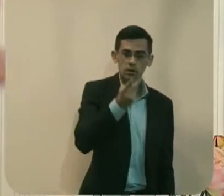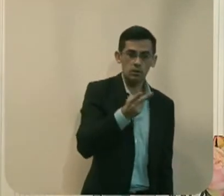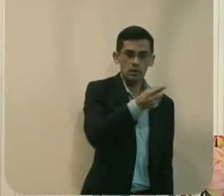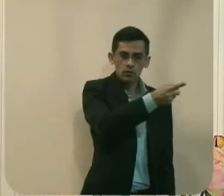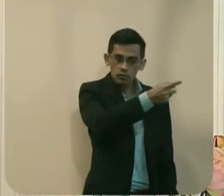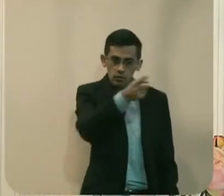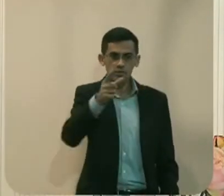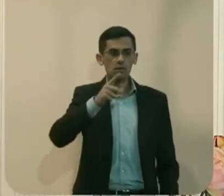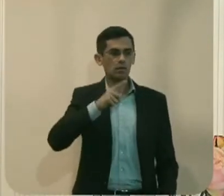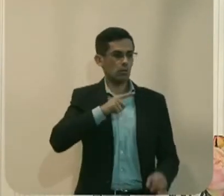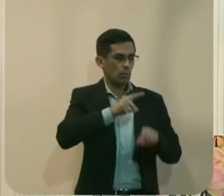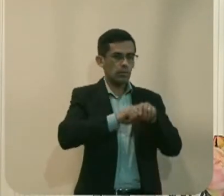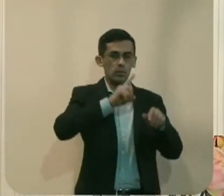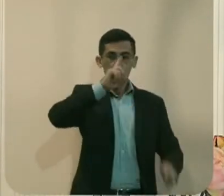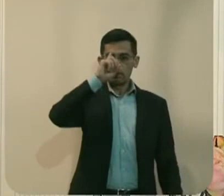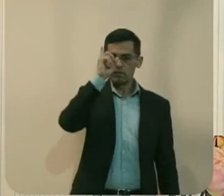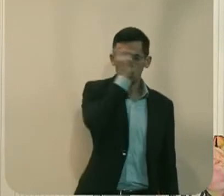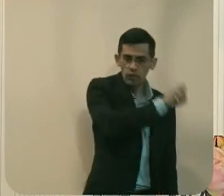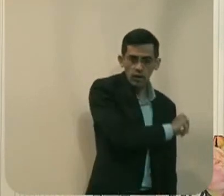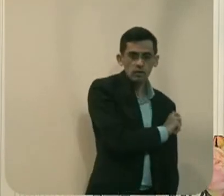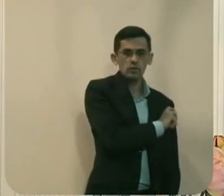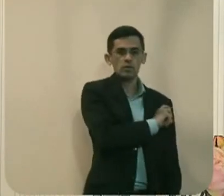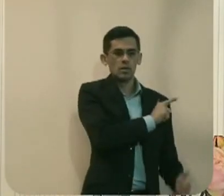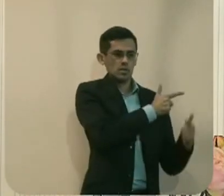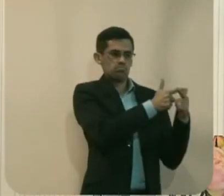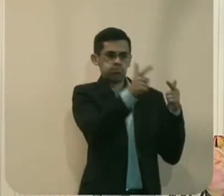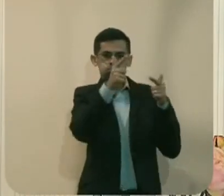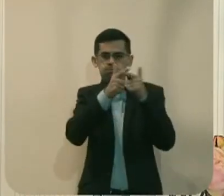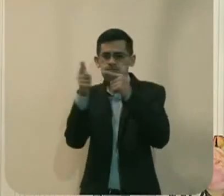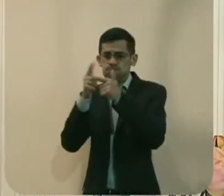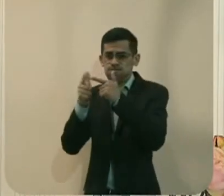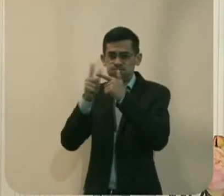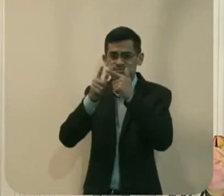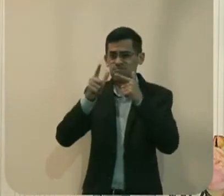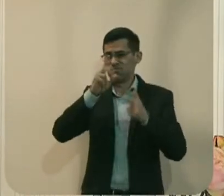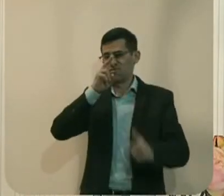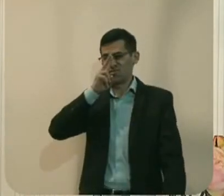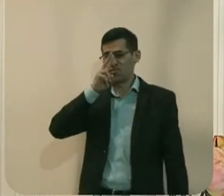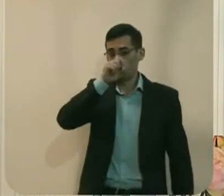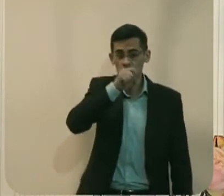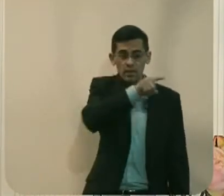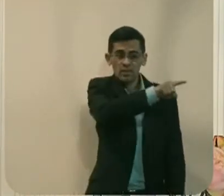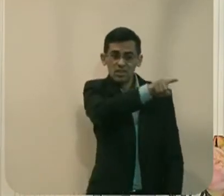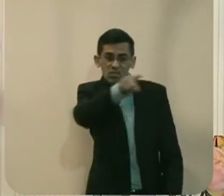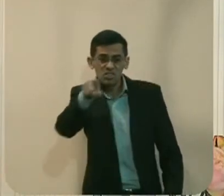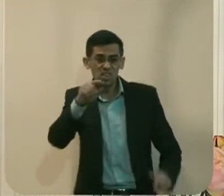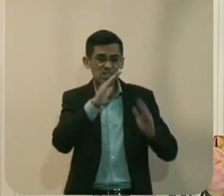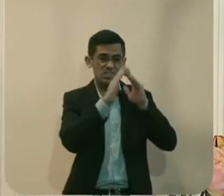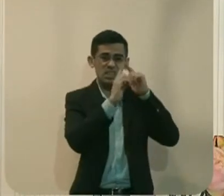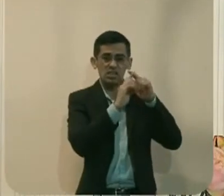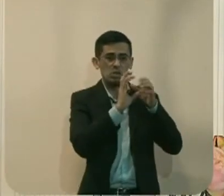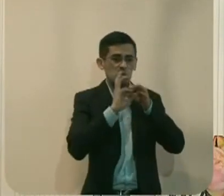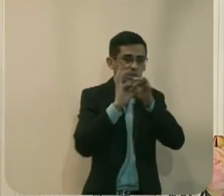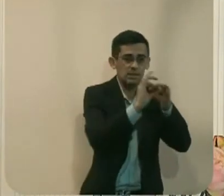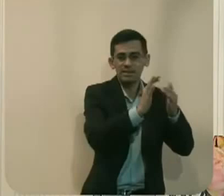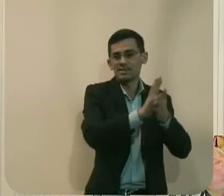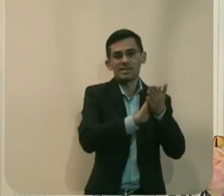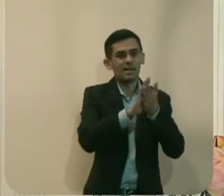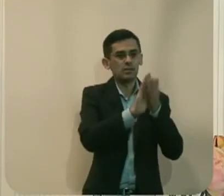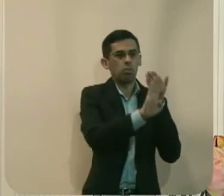vão enfrentar uma batalha. Está vindo grande perseguição sobre vocês. Vocês estão como igreja